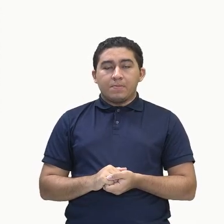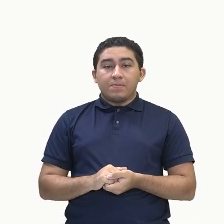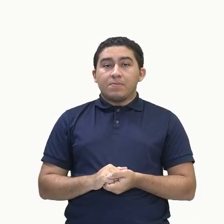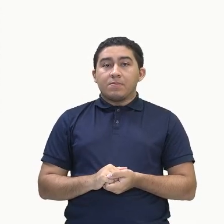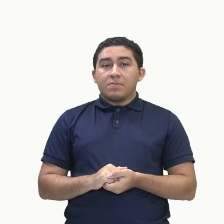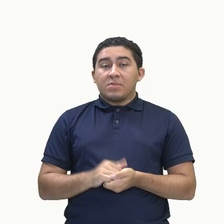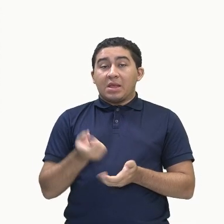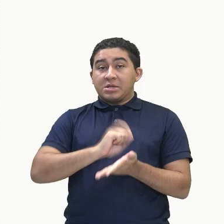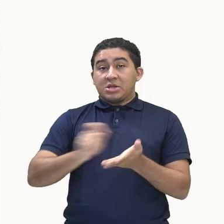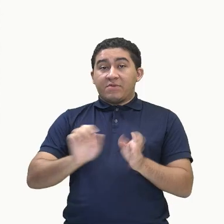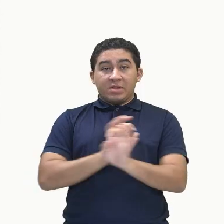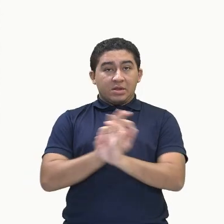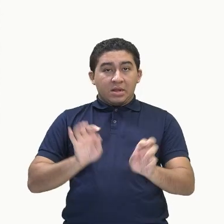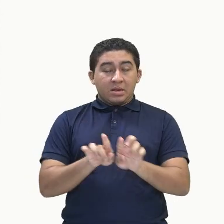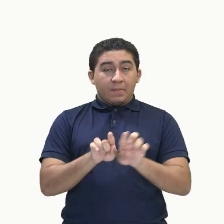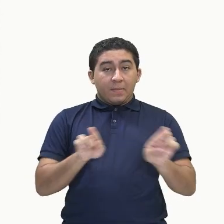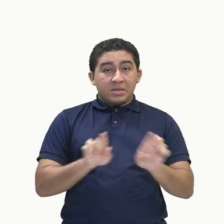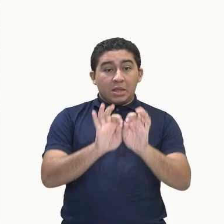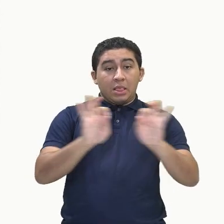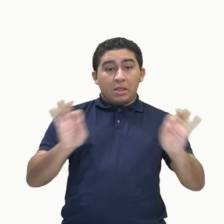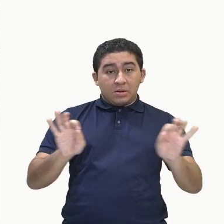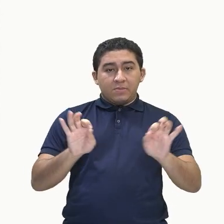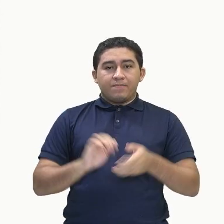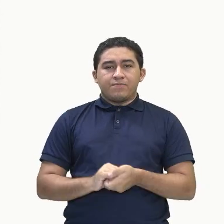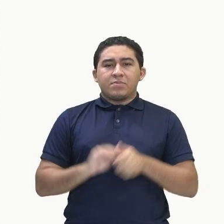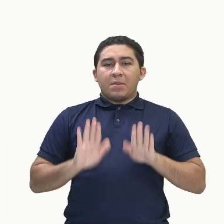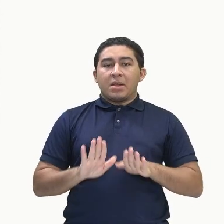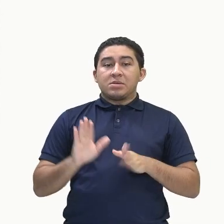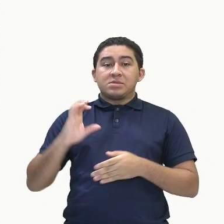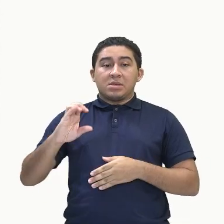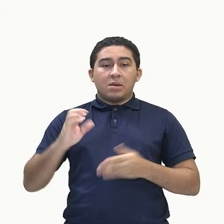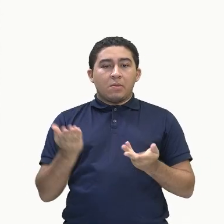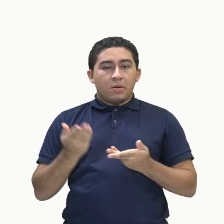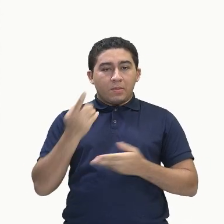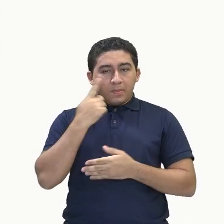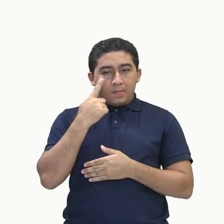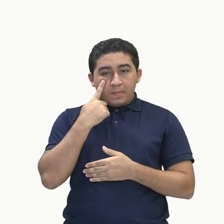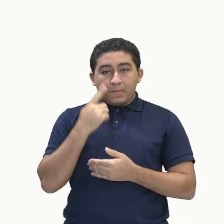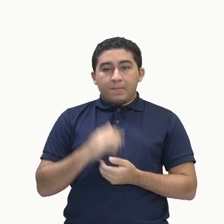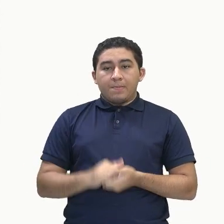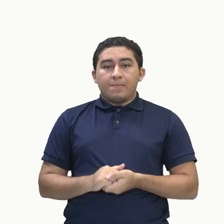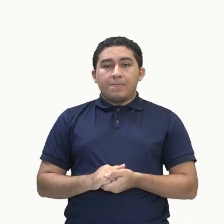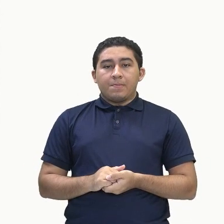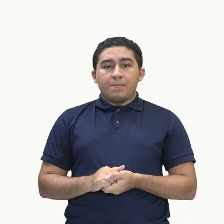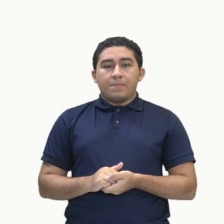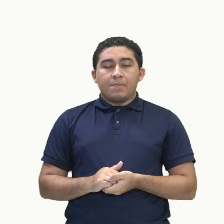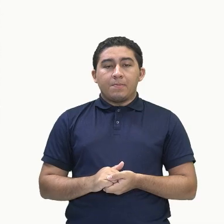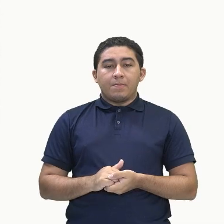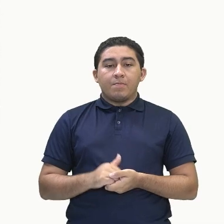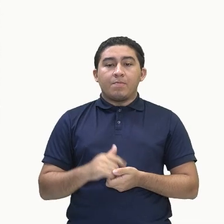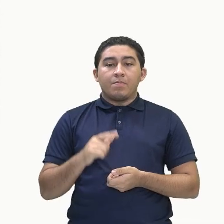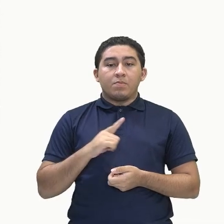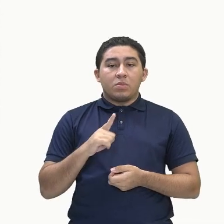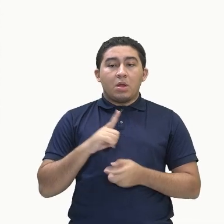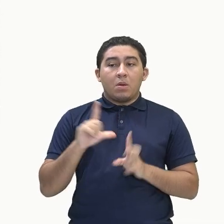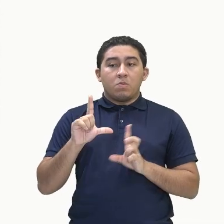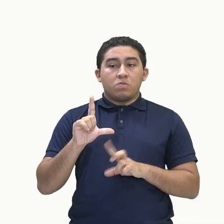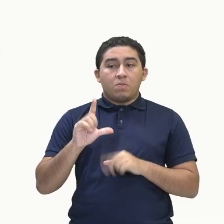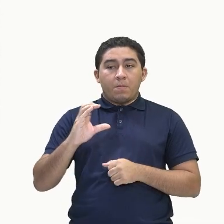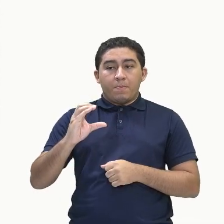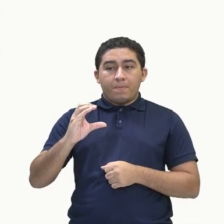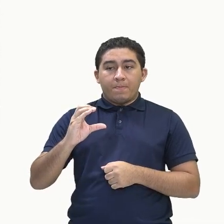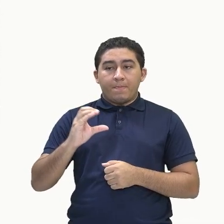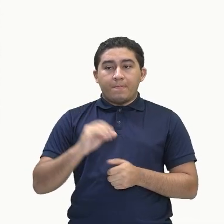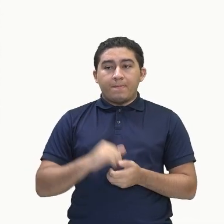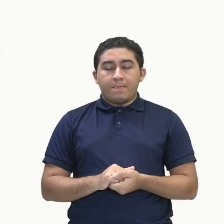vocês, mas eu vou traçar a linha, olha. Ponto B não, vamos para o ponto C, né? Aqui eu tenho, olha, o meu ponto C, eu vou seguindo aqui